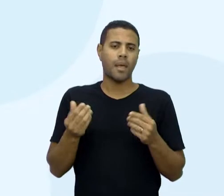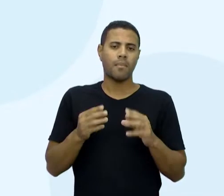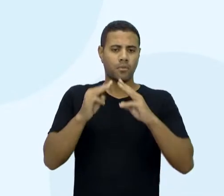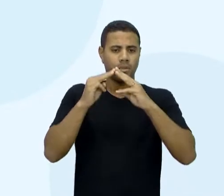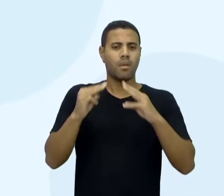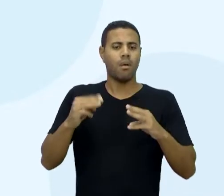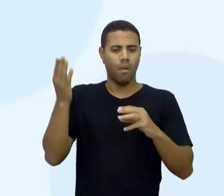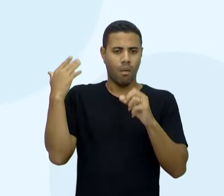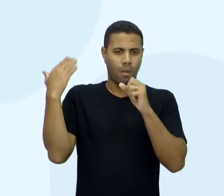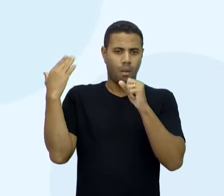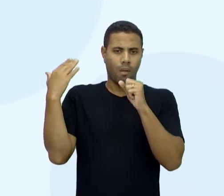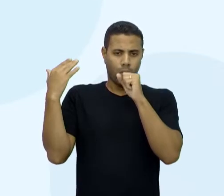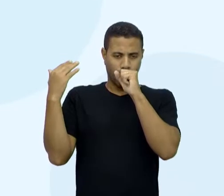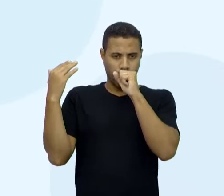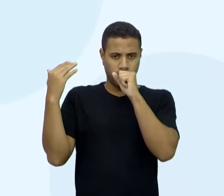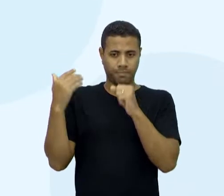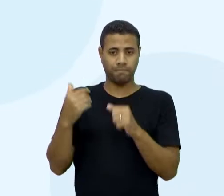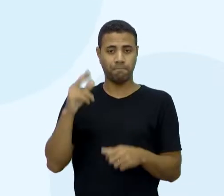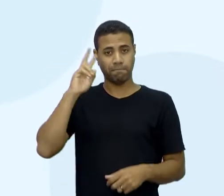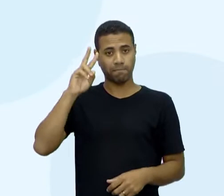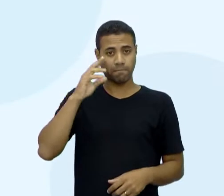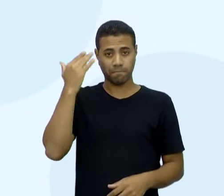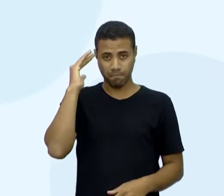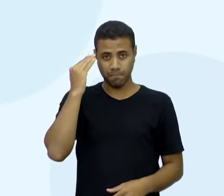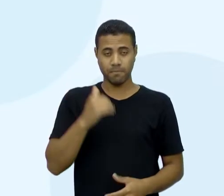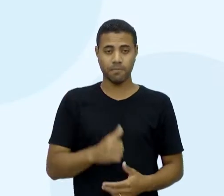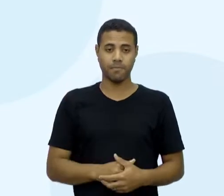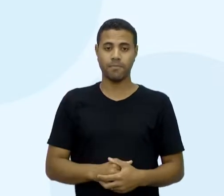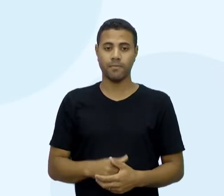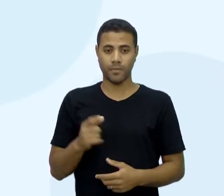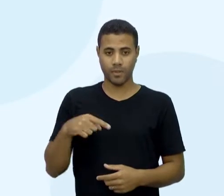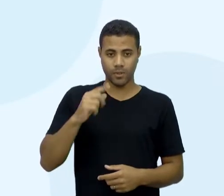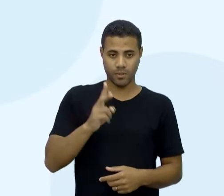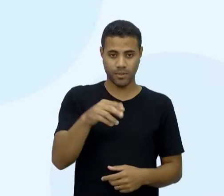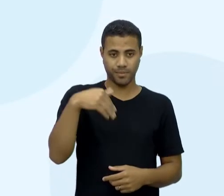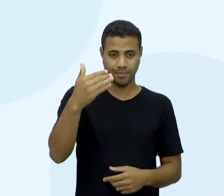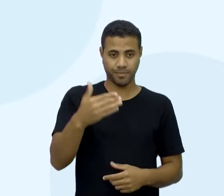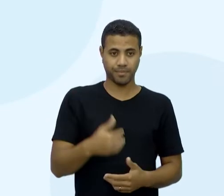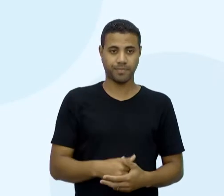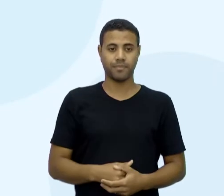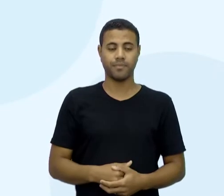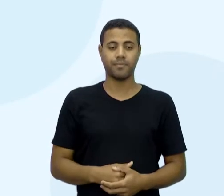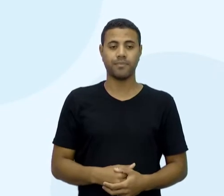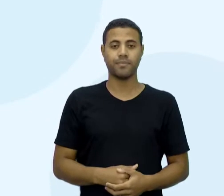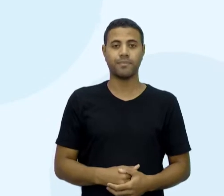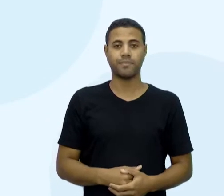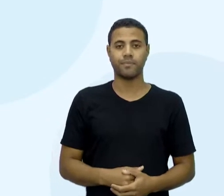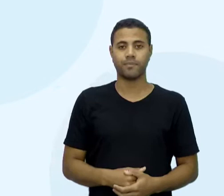museu na antiguidade, tá? Avançando mais um pouquinho, então,